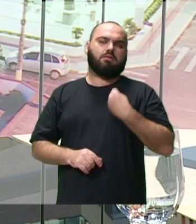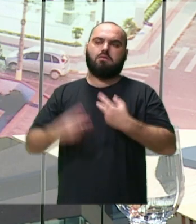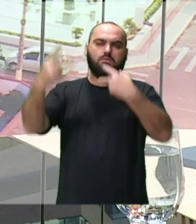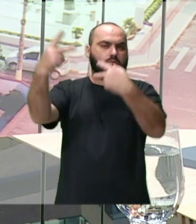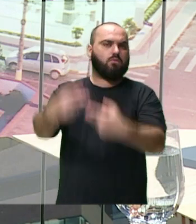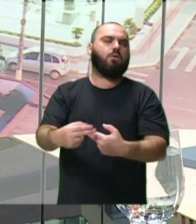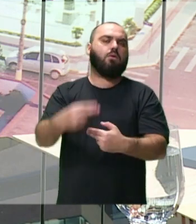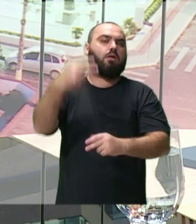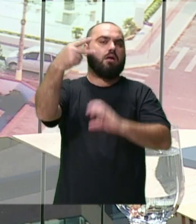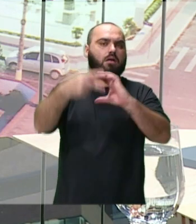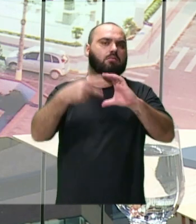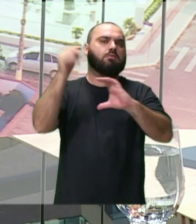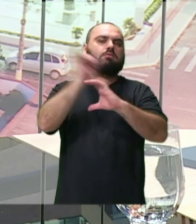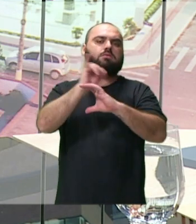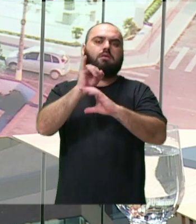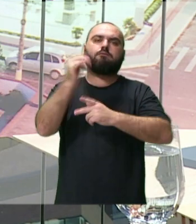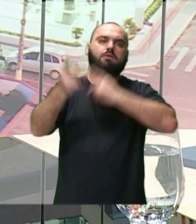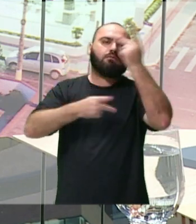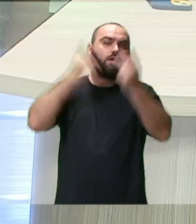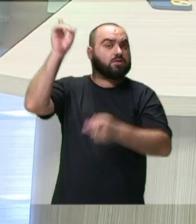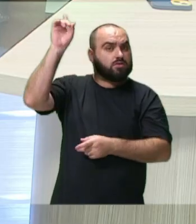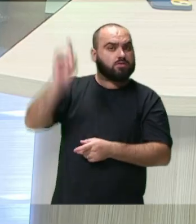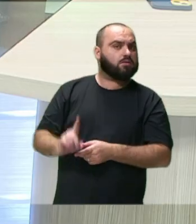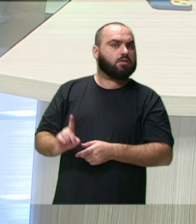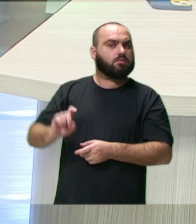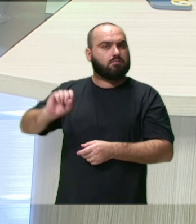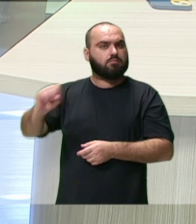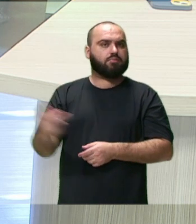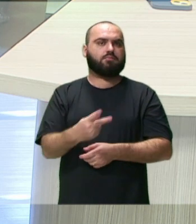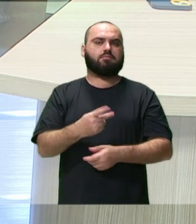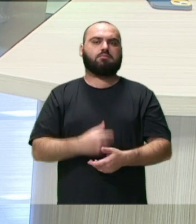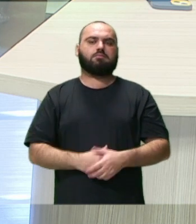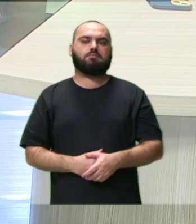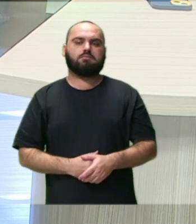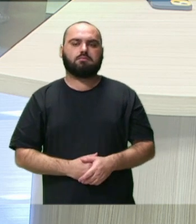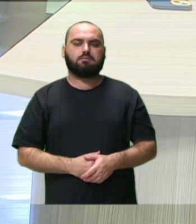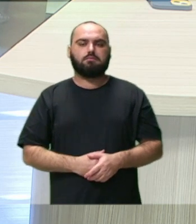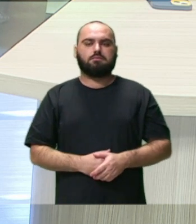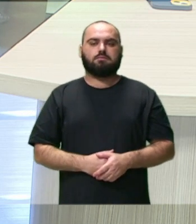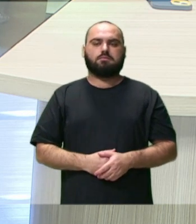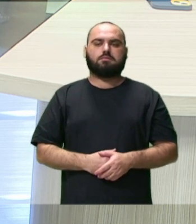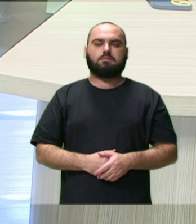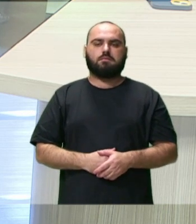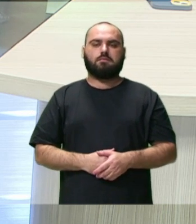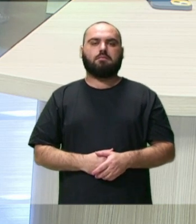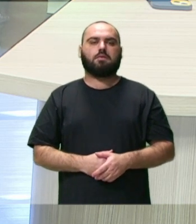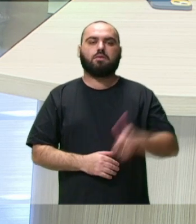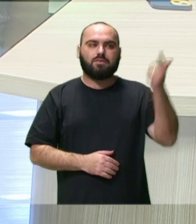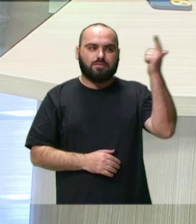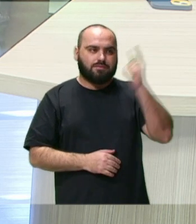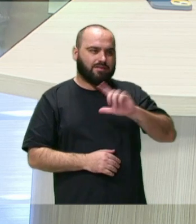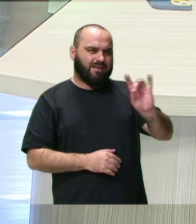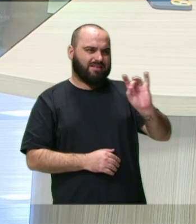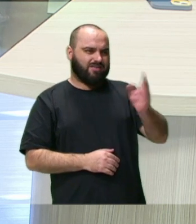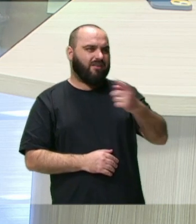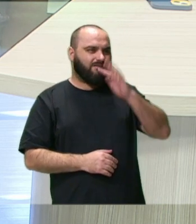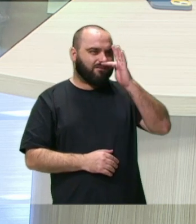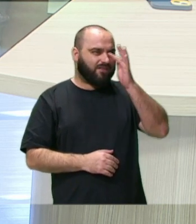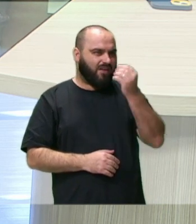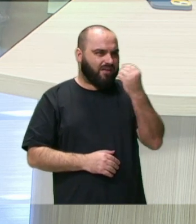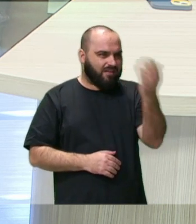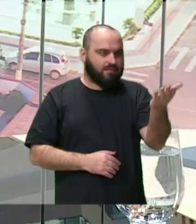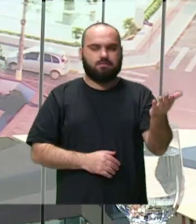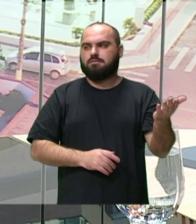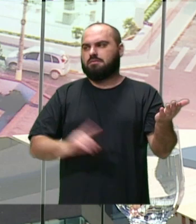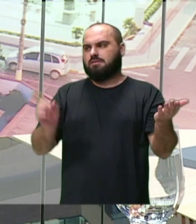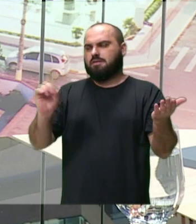Câmara Legislativa, nós queremos falar de direitos e de oportunidades. Superar aquela mera entrega de uma flor, né? Exato. Isso, quando